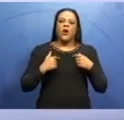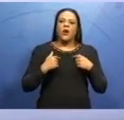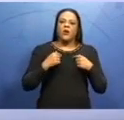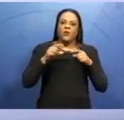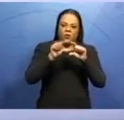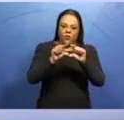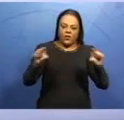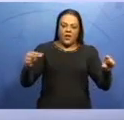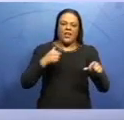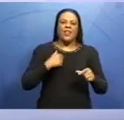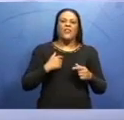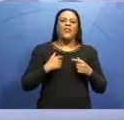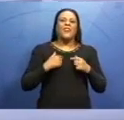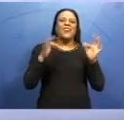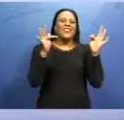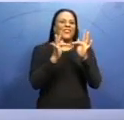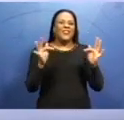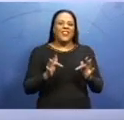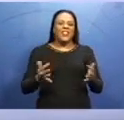é um estado.